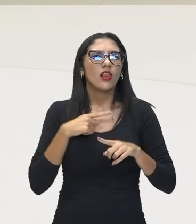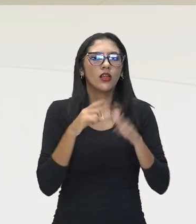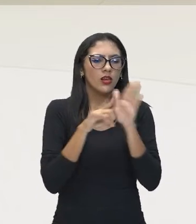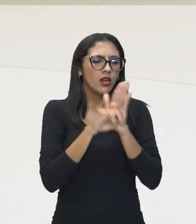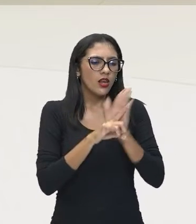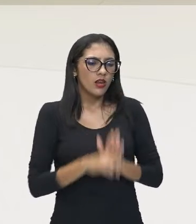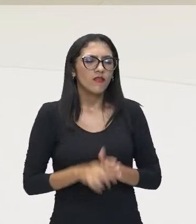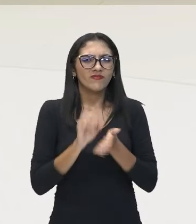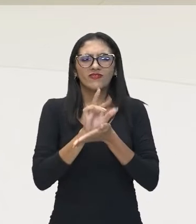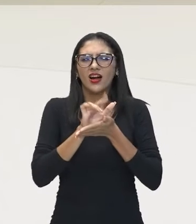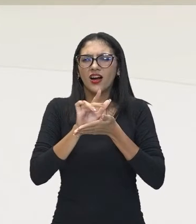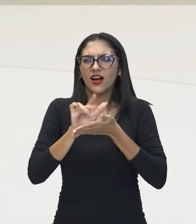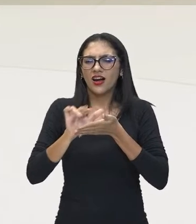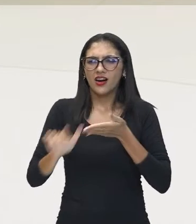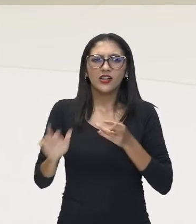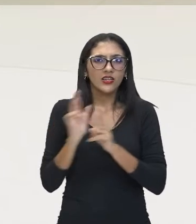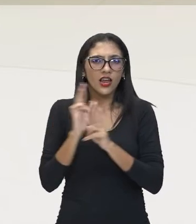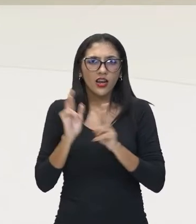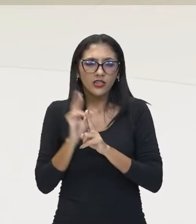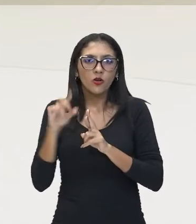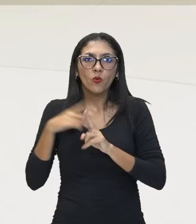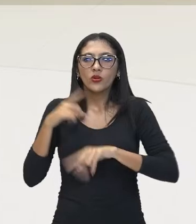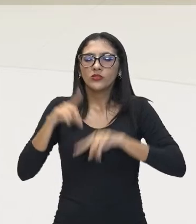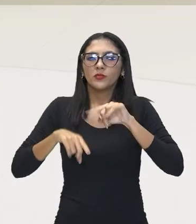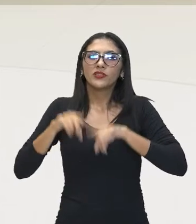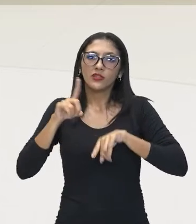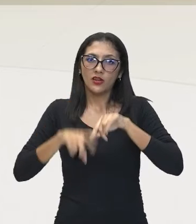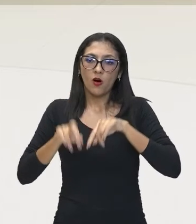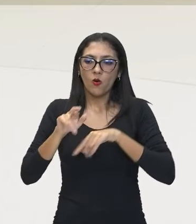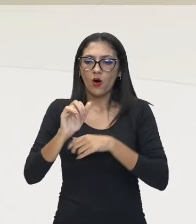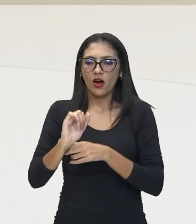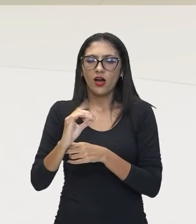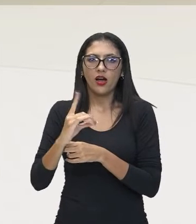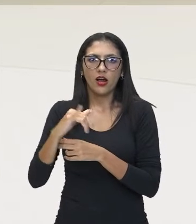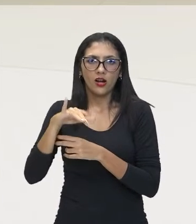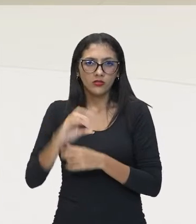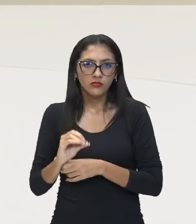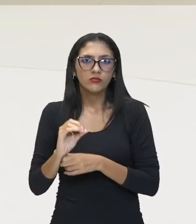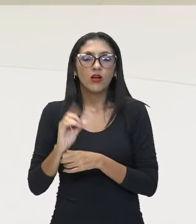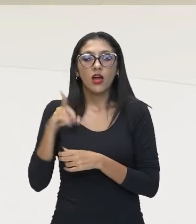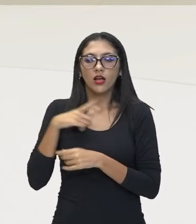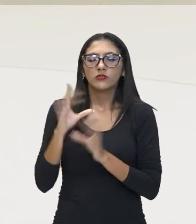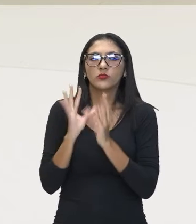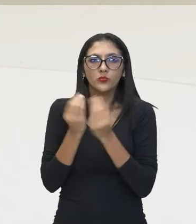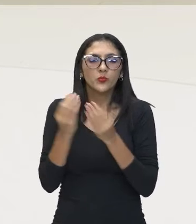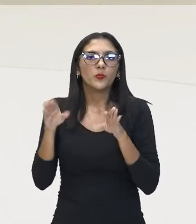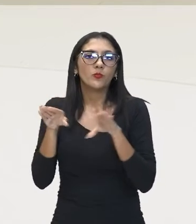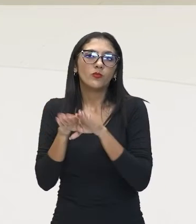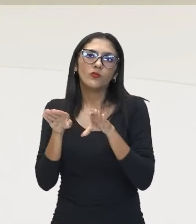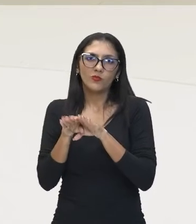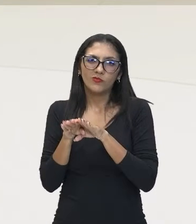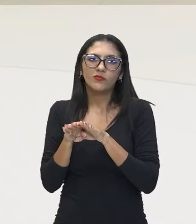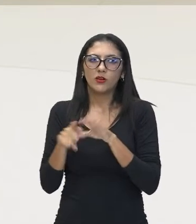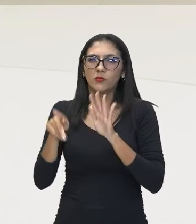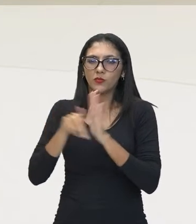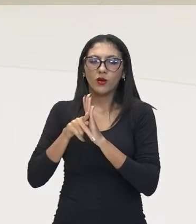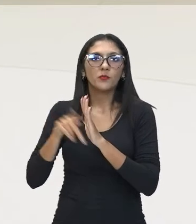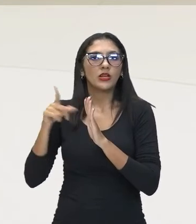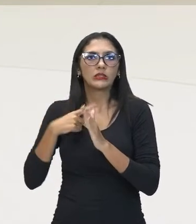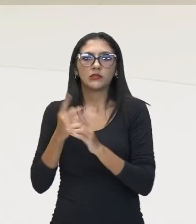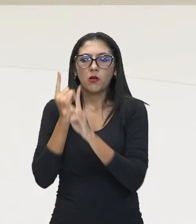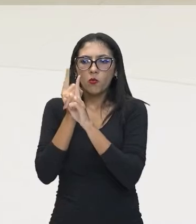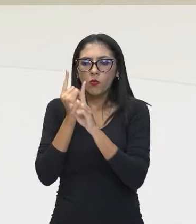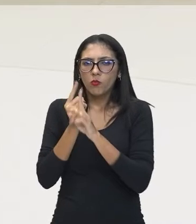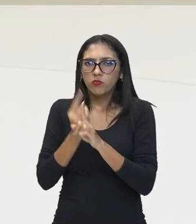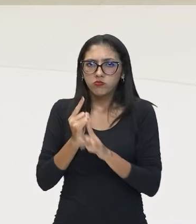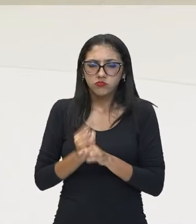propriedades terapêuticas do rádio, tá? Então, esse elemento também descoberto pela Marie foi que levou ela a